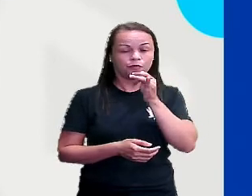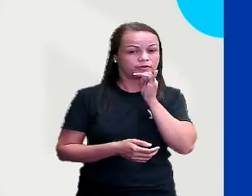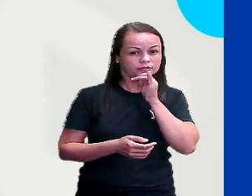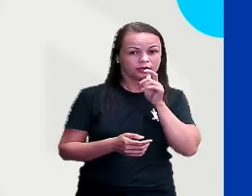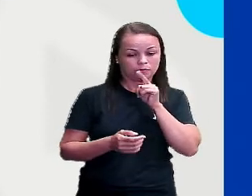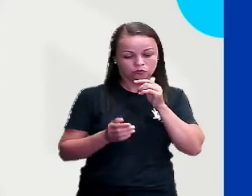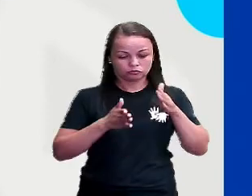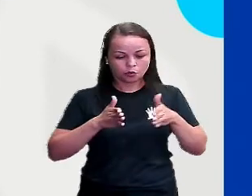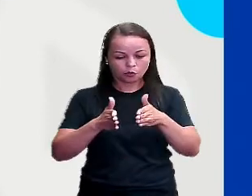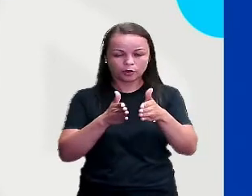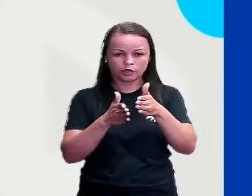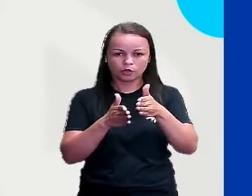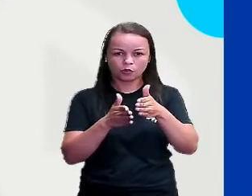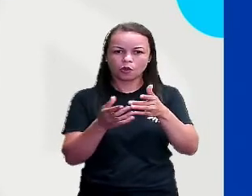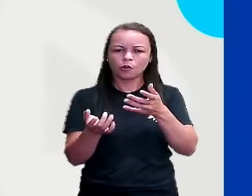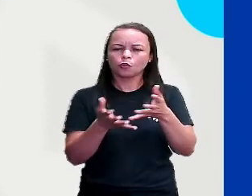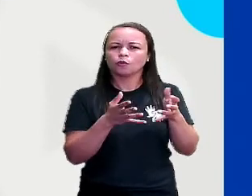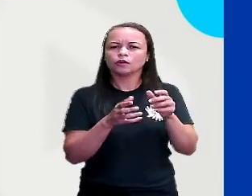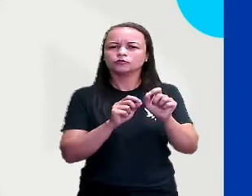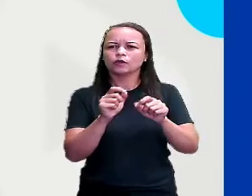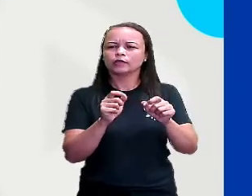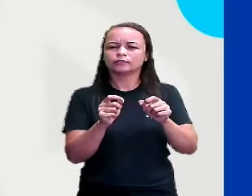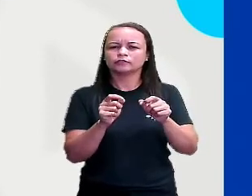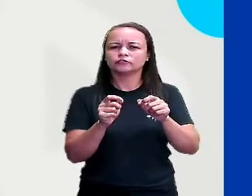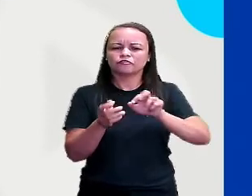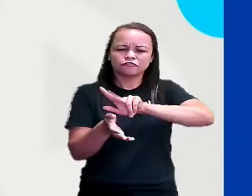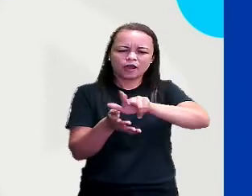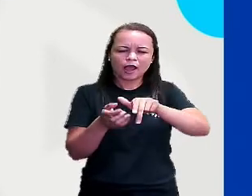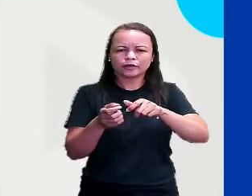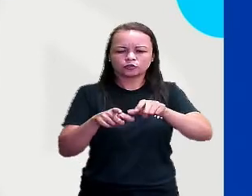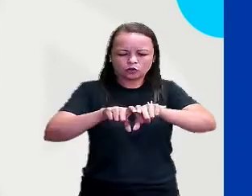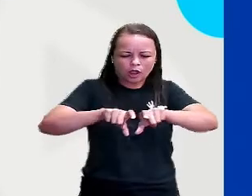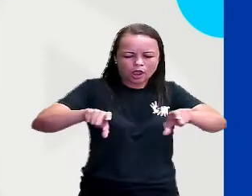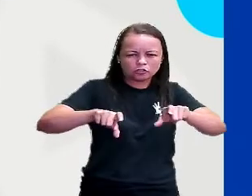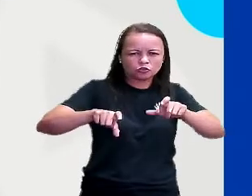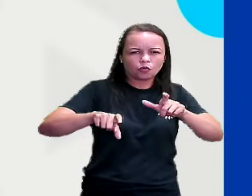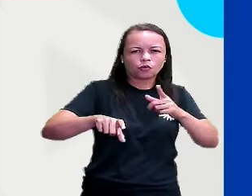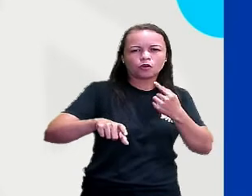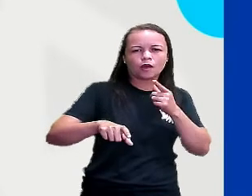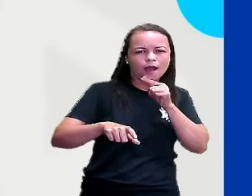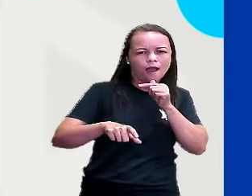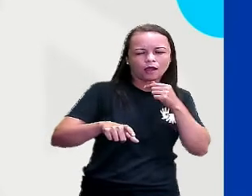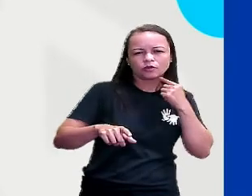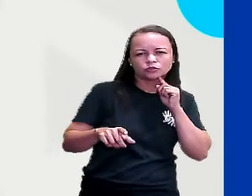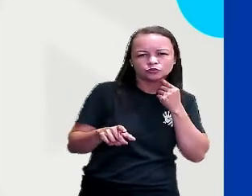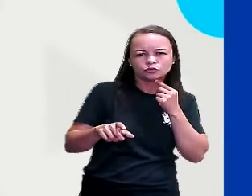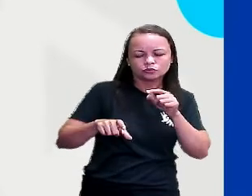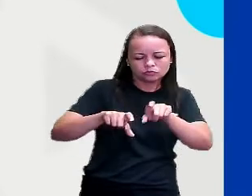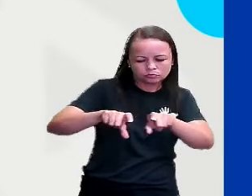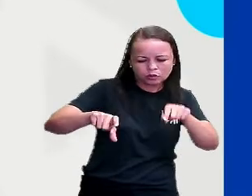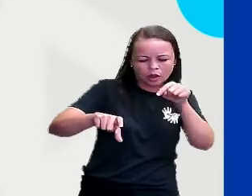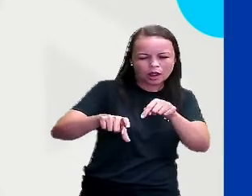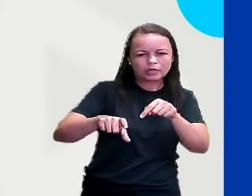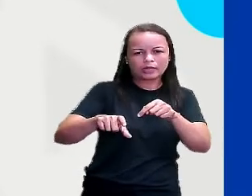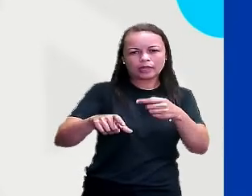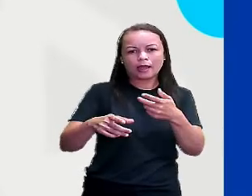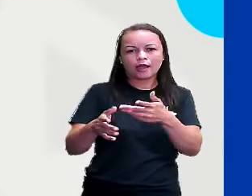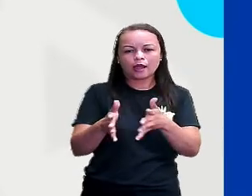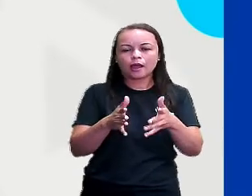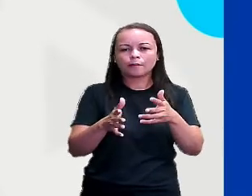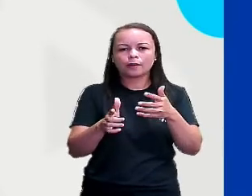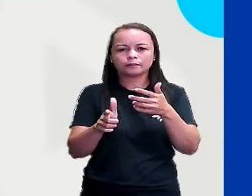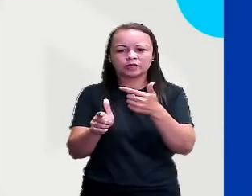vocês, que quando ele recebe de repente a descarga ali de esgoto, de poluente, aquilo ali acaba prejudicando todas